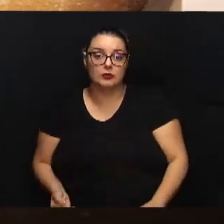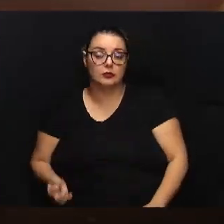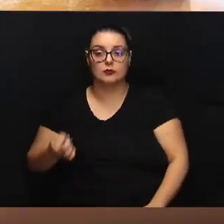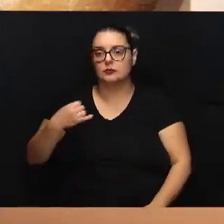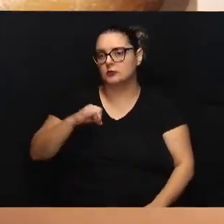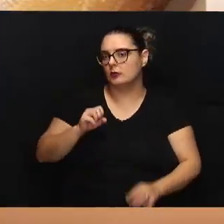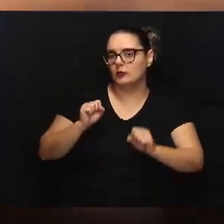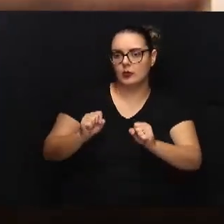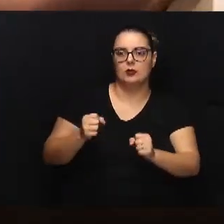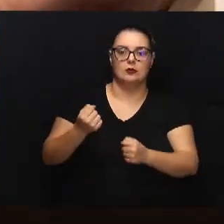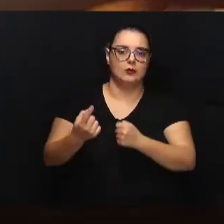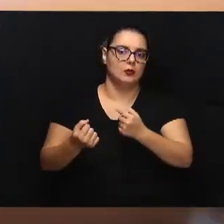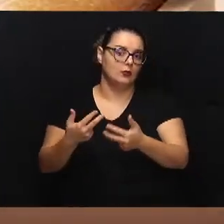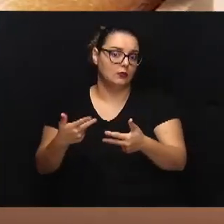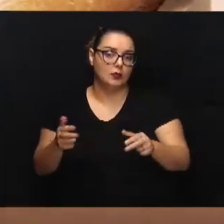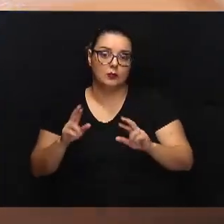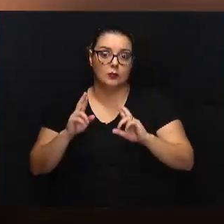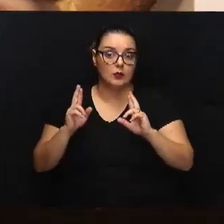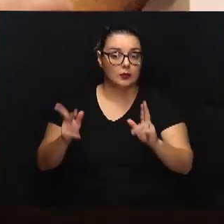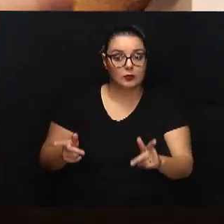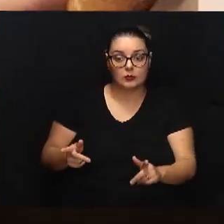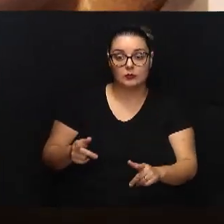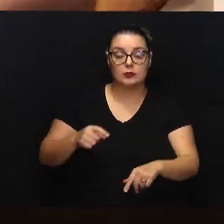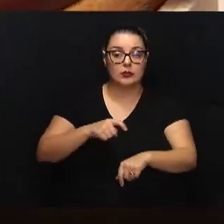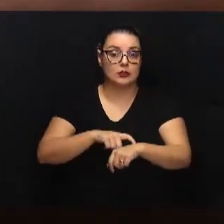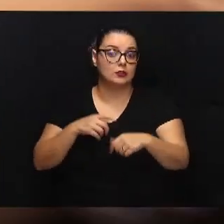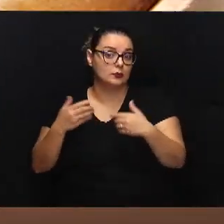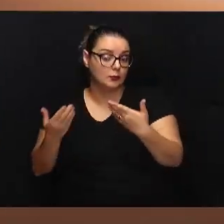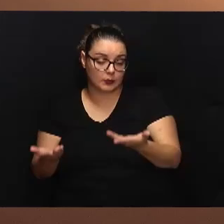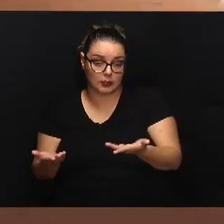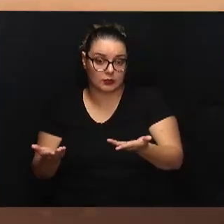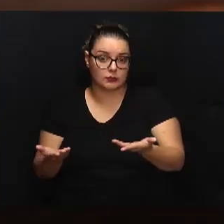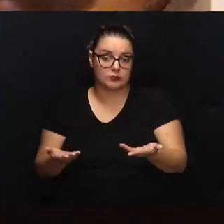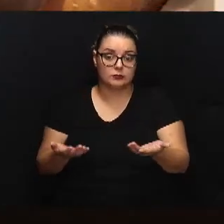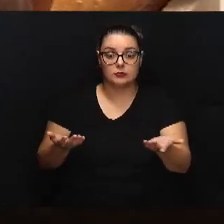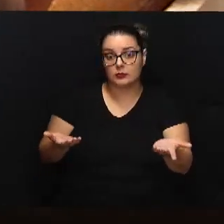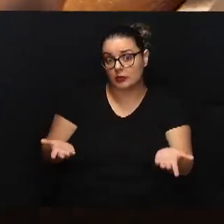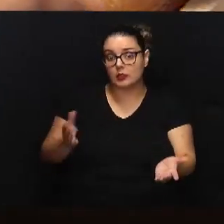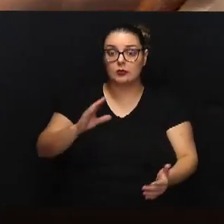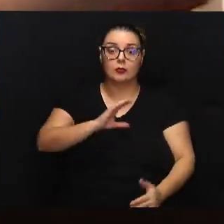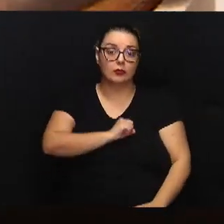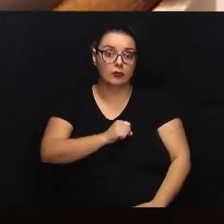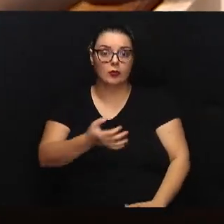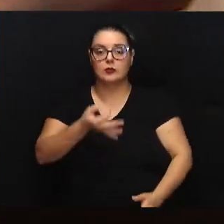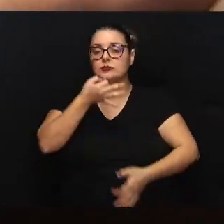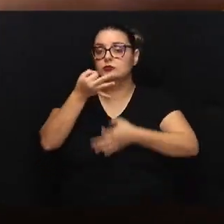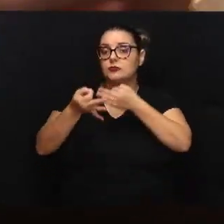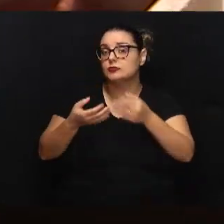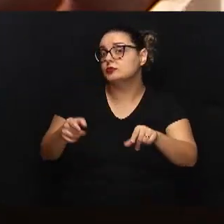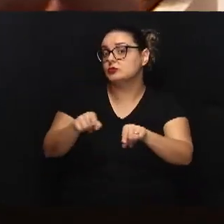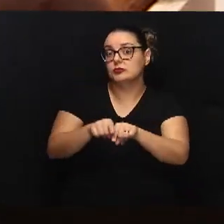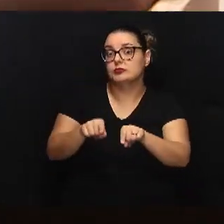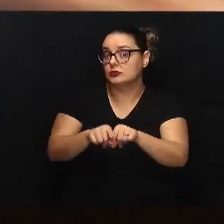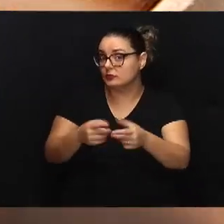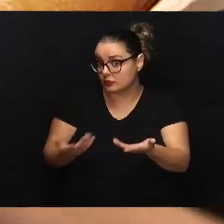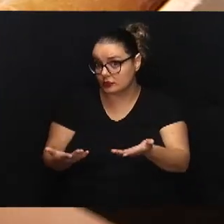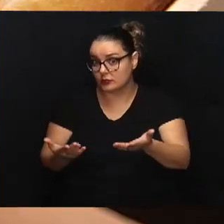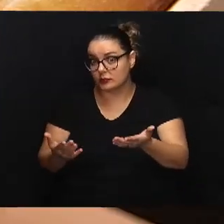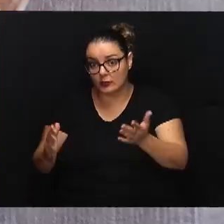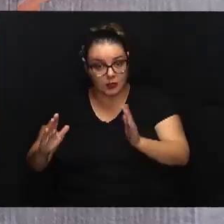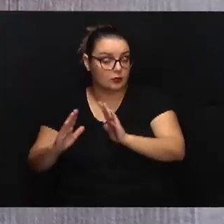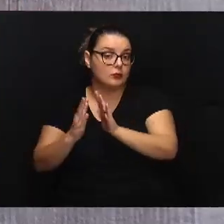coisa diferenciada para aquela ocasião, né? E gosto de sugerir para ele também diante da ocasião. Às vezes, você